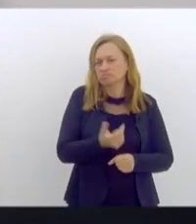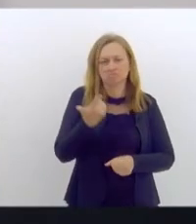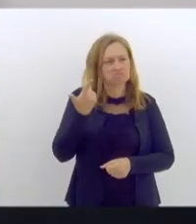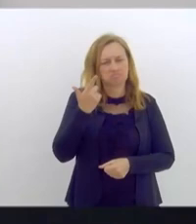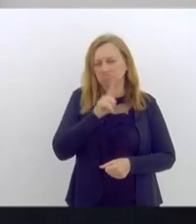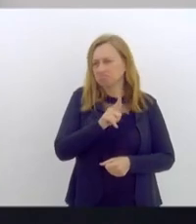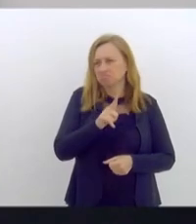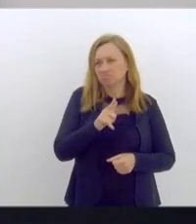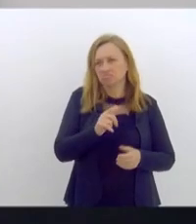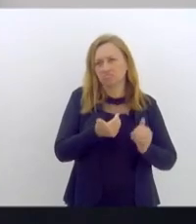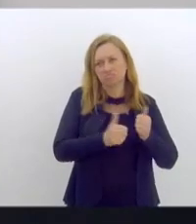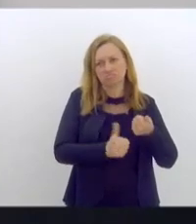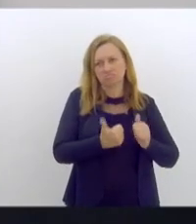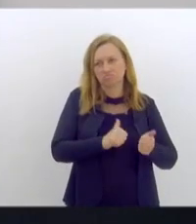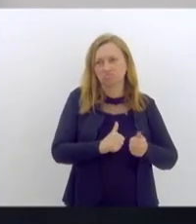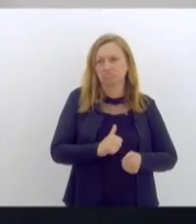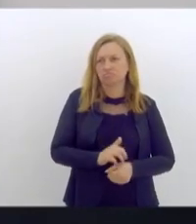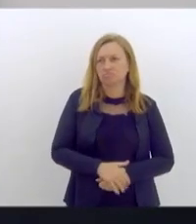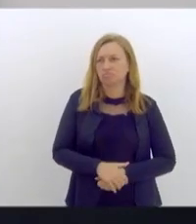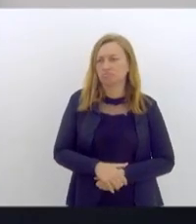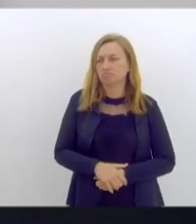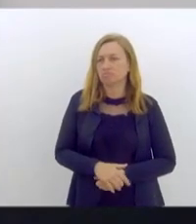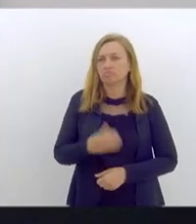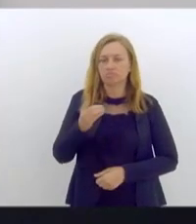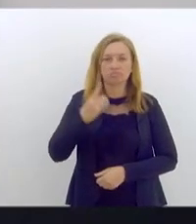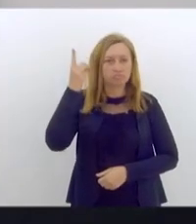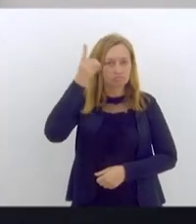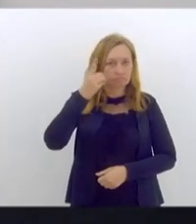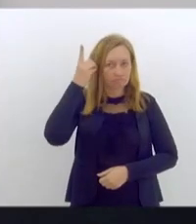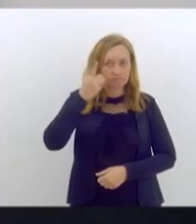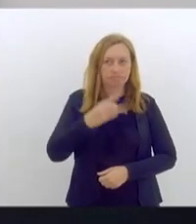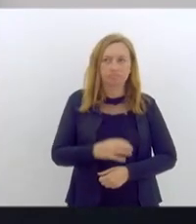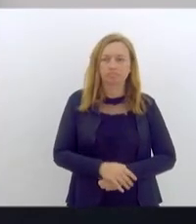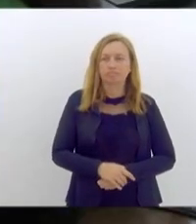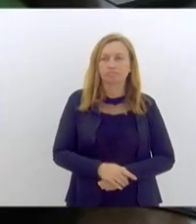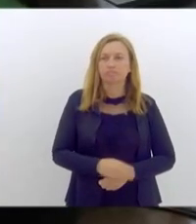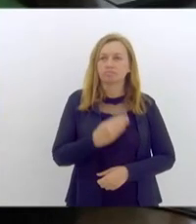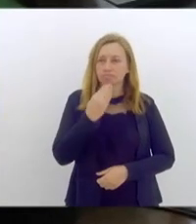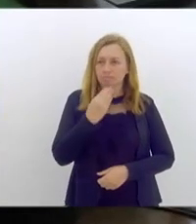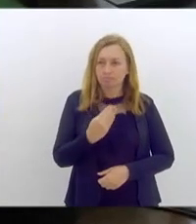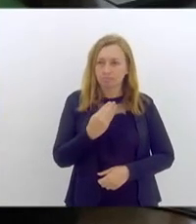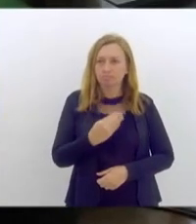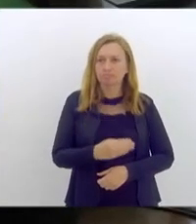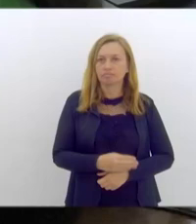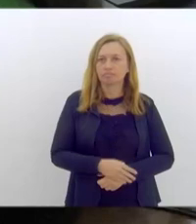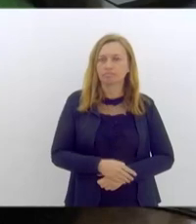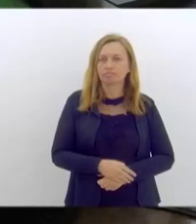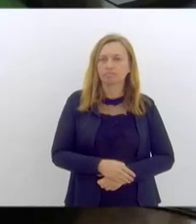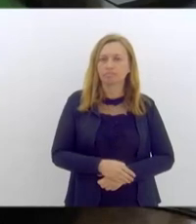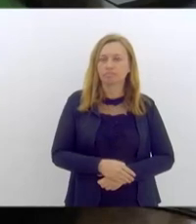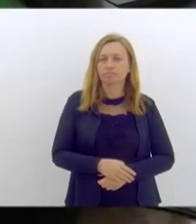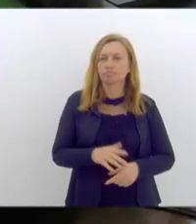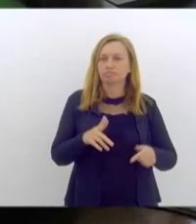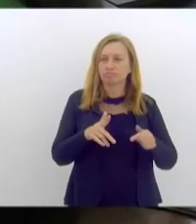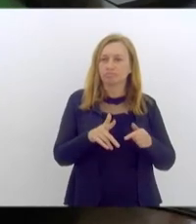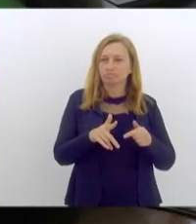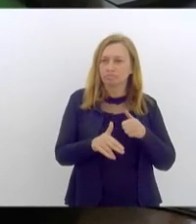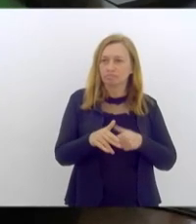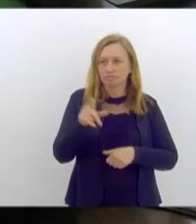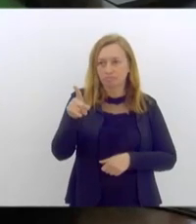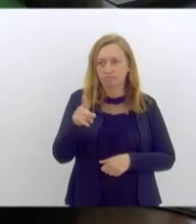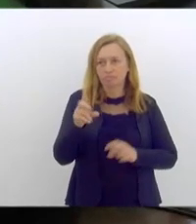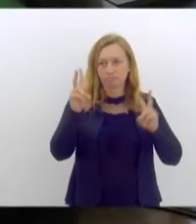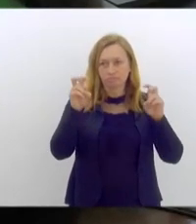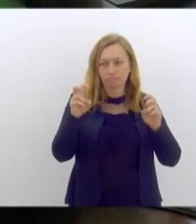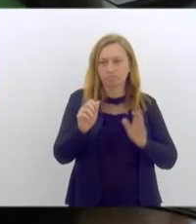avaliar deputados Até pedi intervenção justamente em relação a esse ponto a